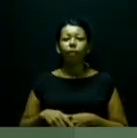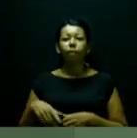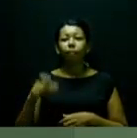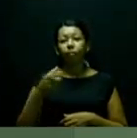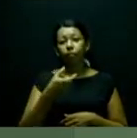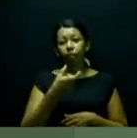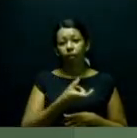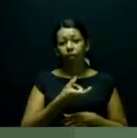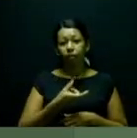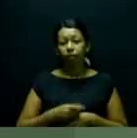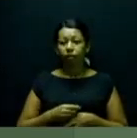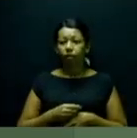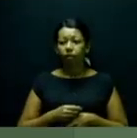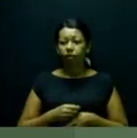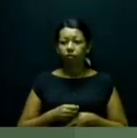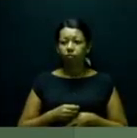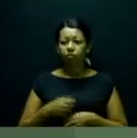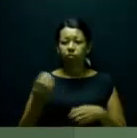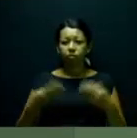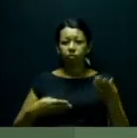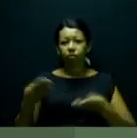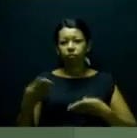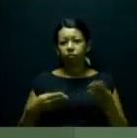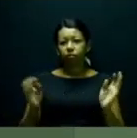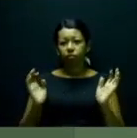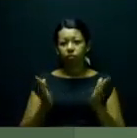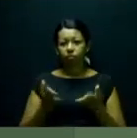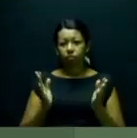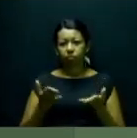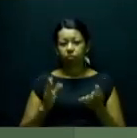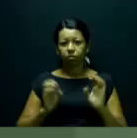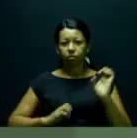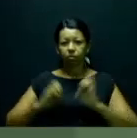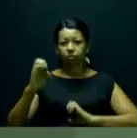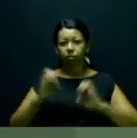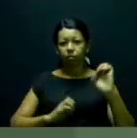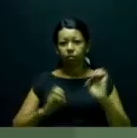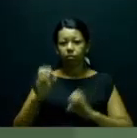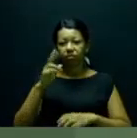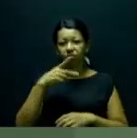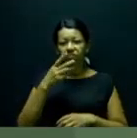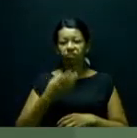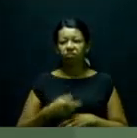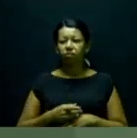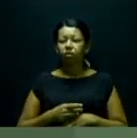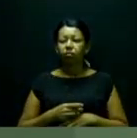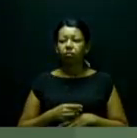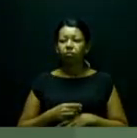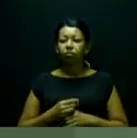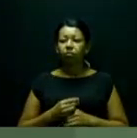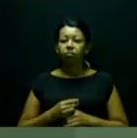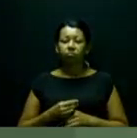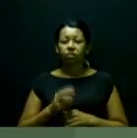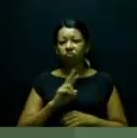cartão, desse cartão servidor, agora, se eu não me engano, a empresa chama-se Ecopag, eu não sei se é isso,